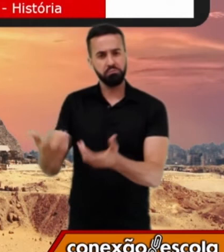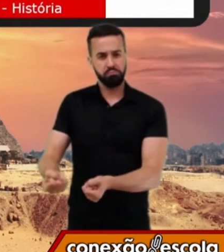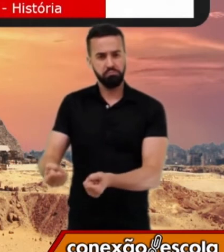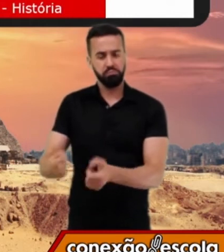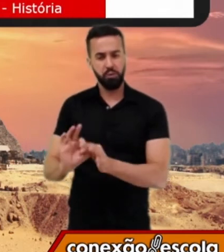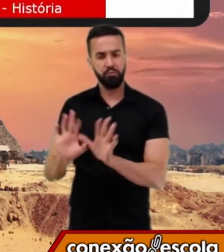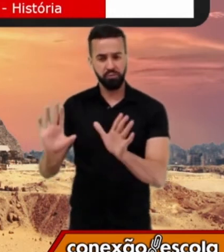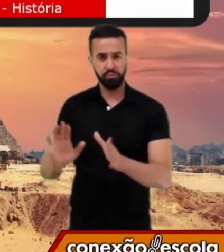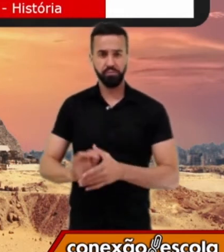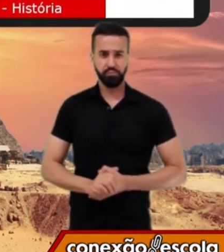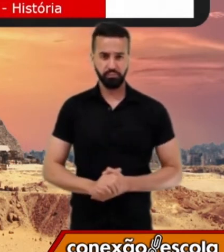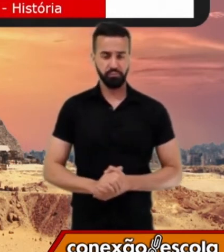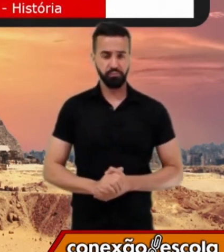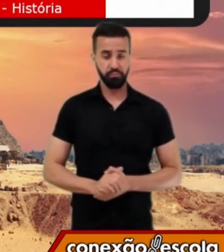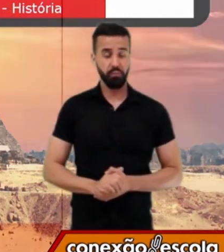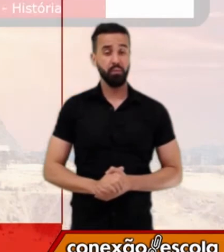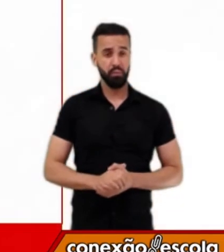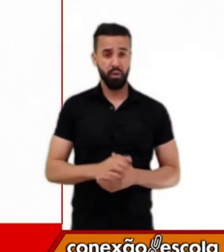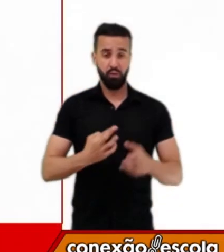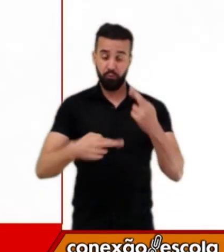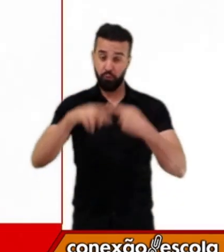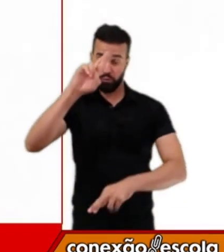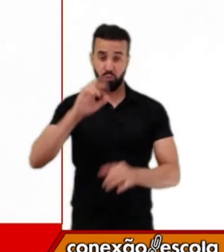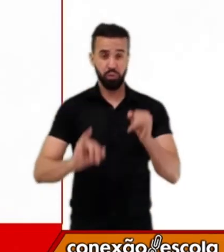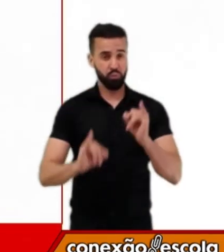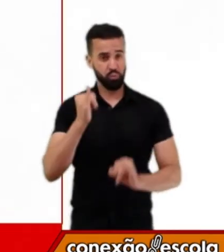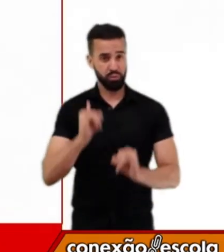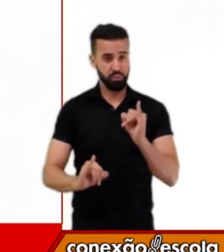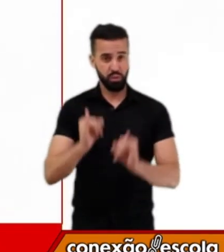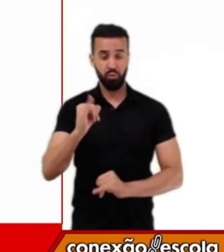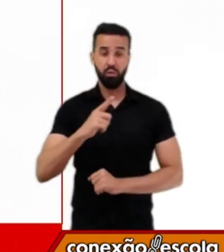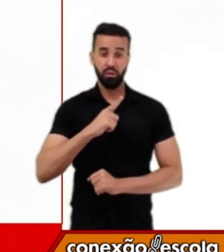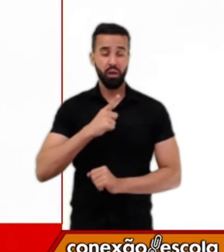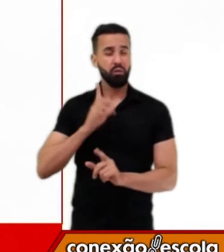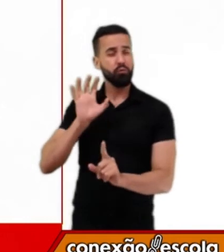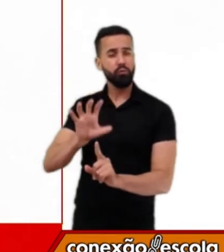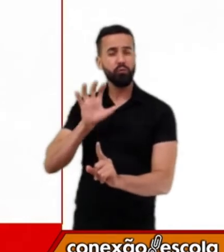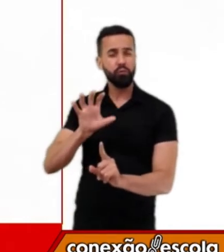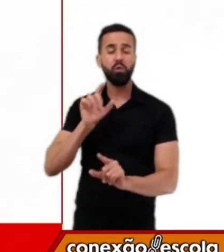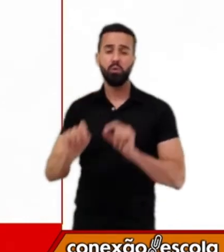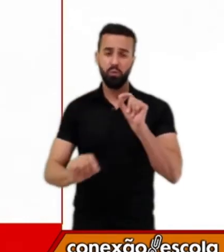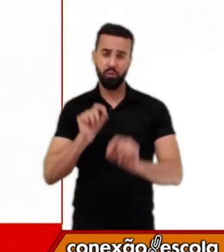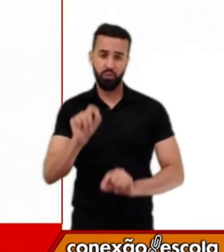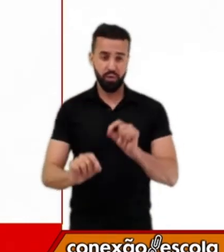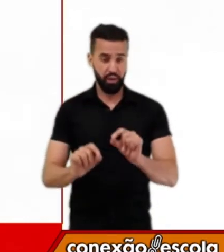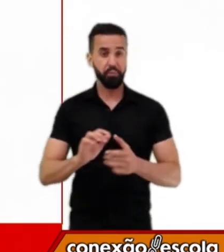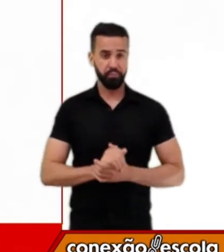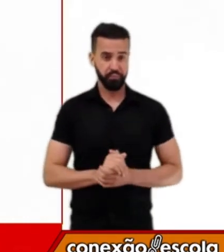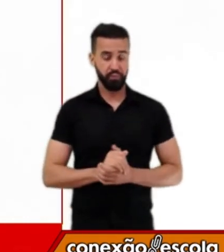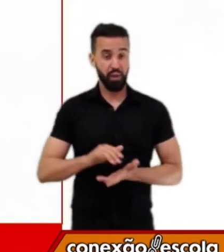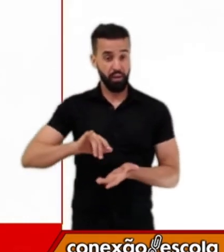Nessa perspectiva da Revolução Industrial, nós temos algumas consequências que nós podemos chamar. A consolidação